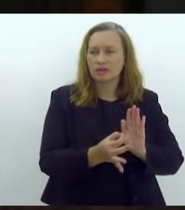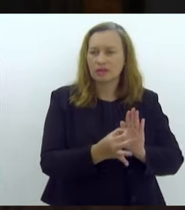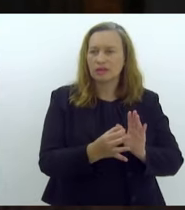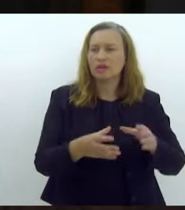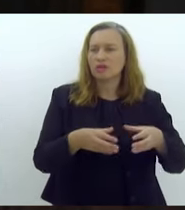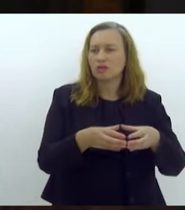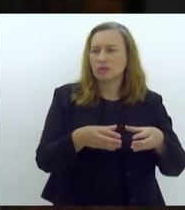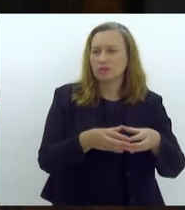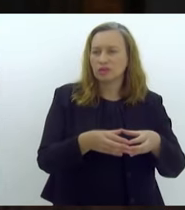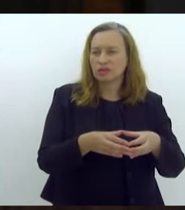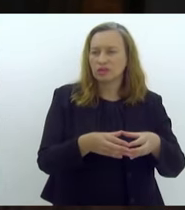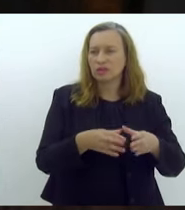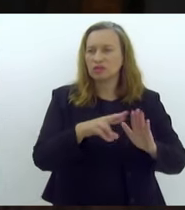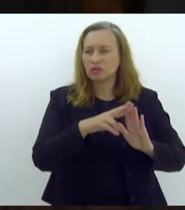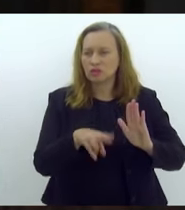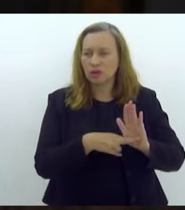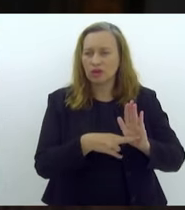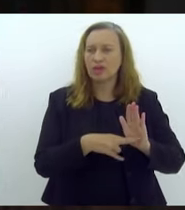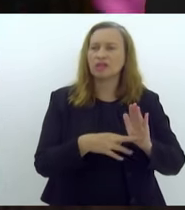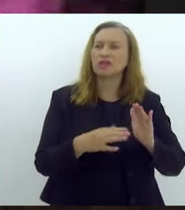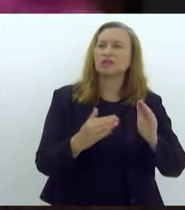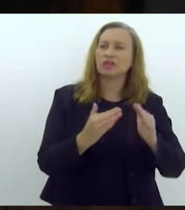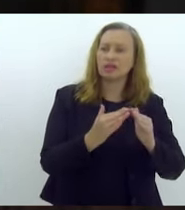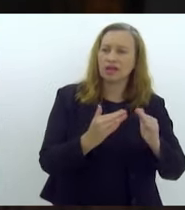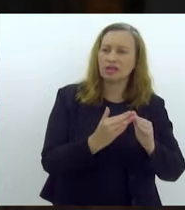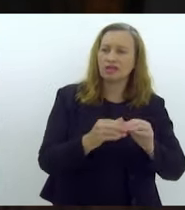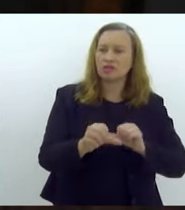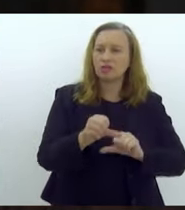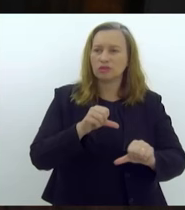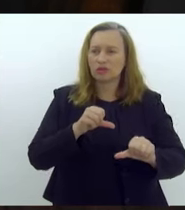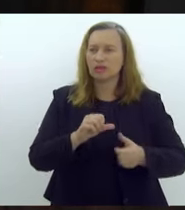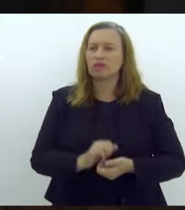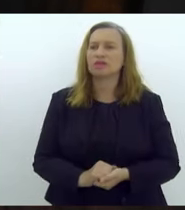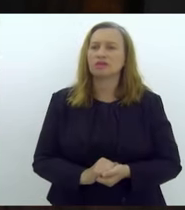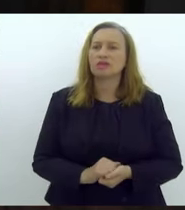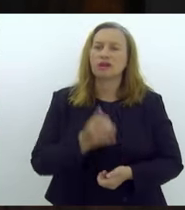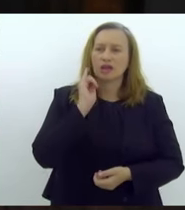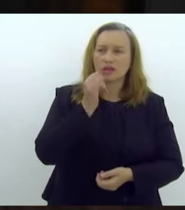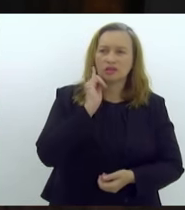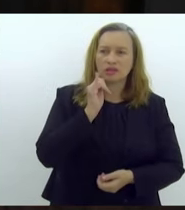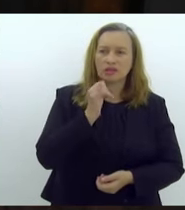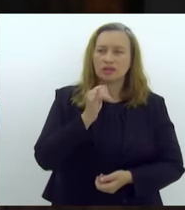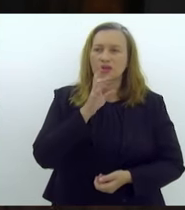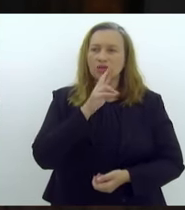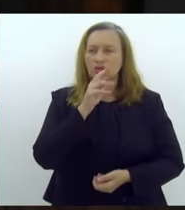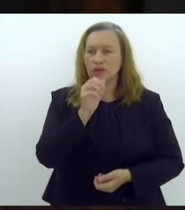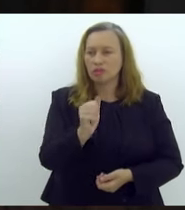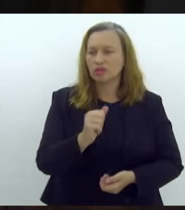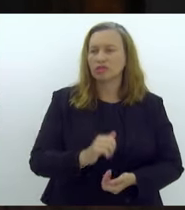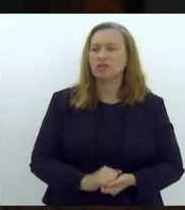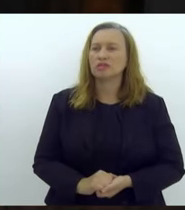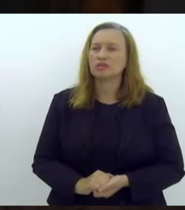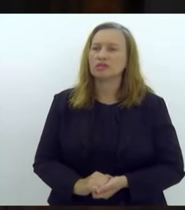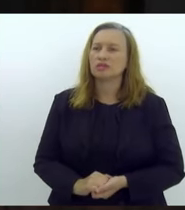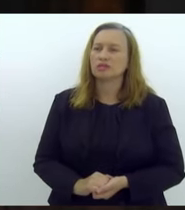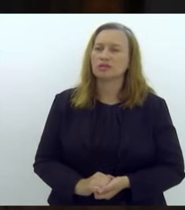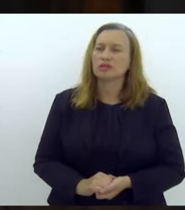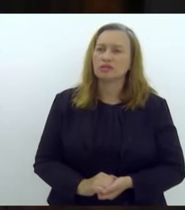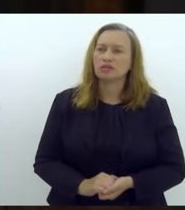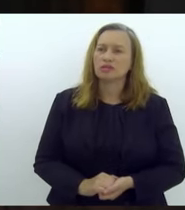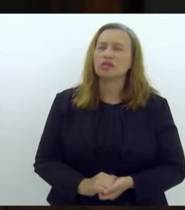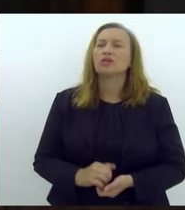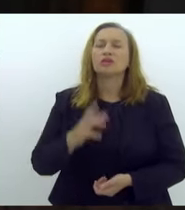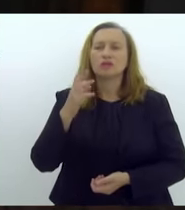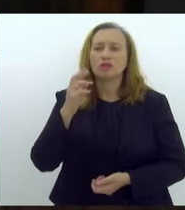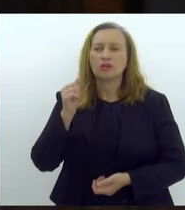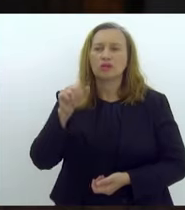Comissão de Normas Internas e Proposições Externas, contrário. Relator, deputado Rodrigo, deputados